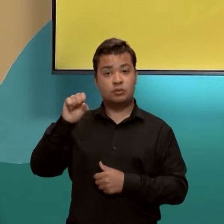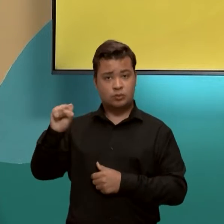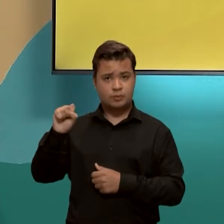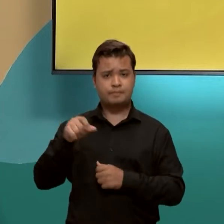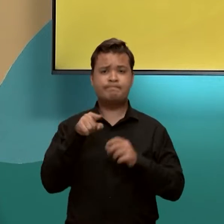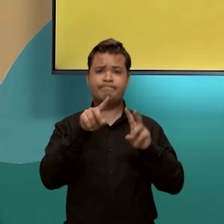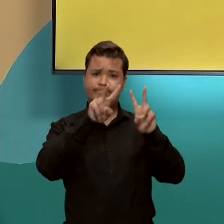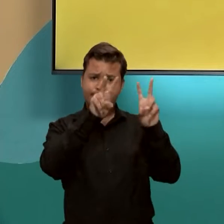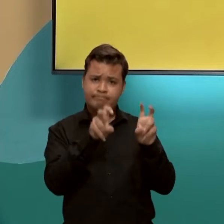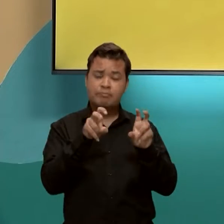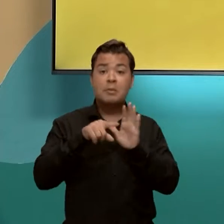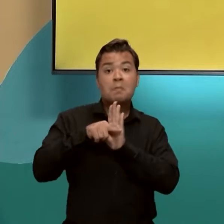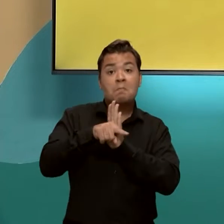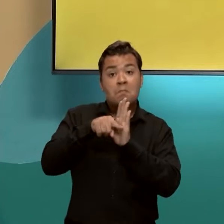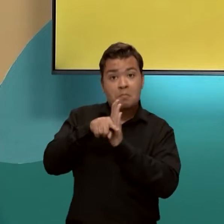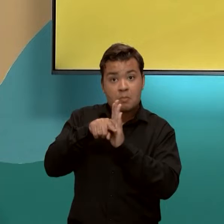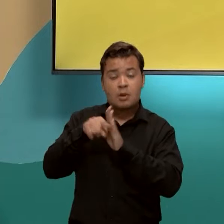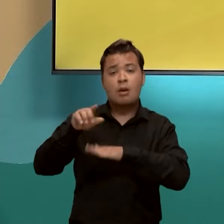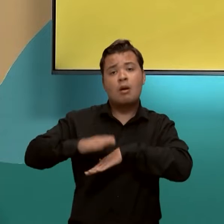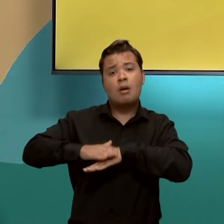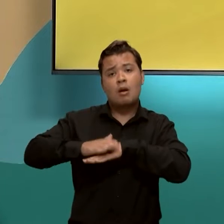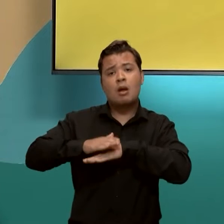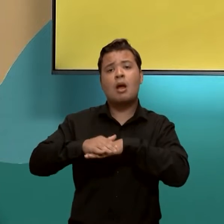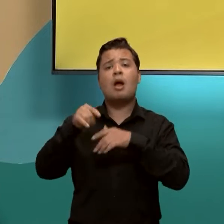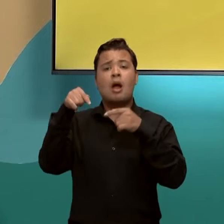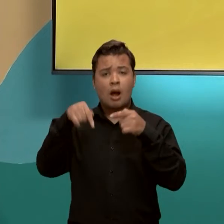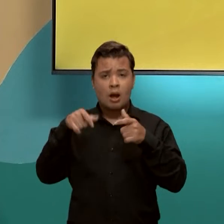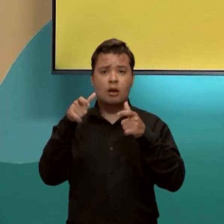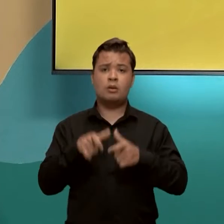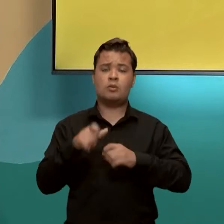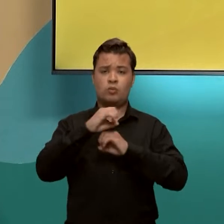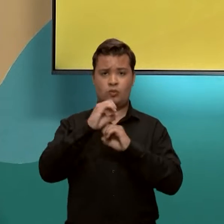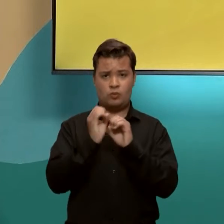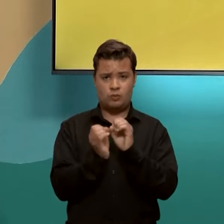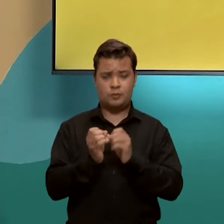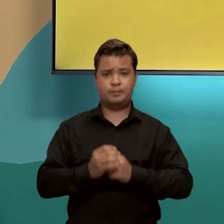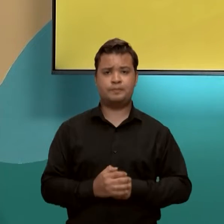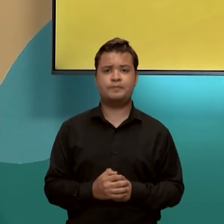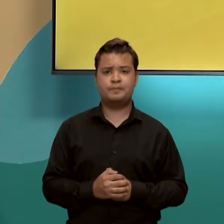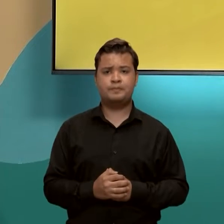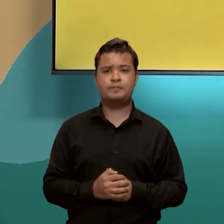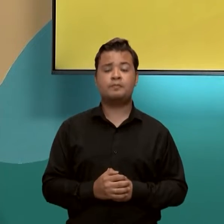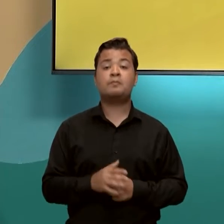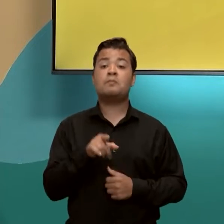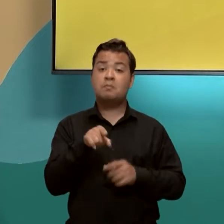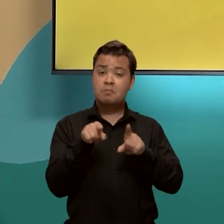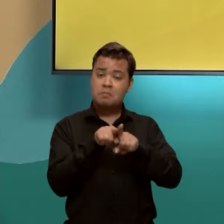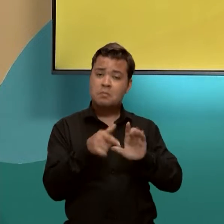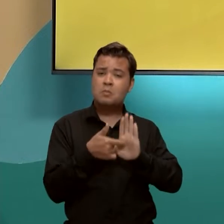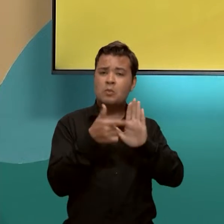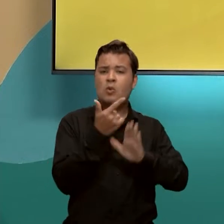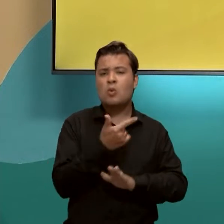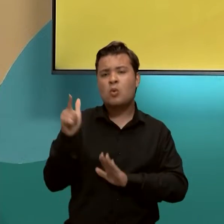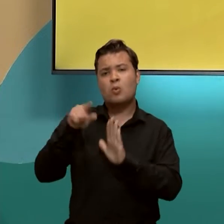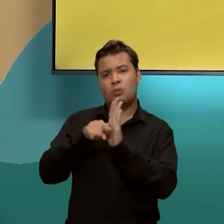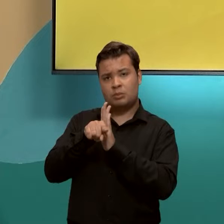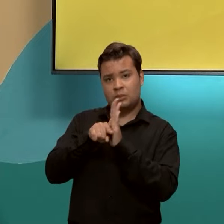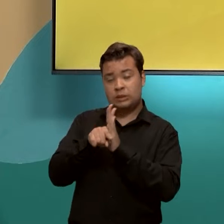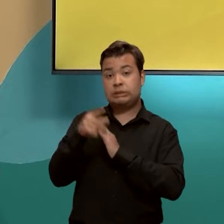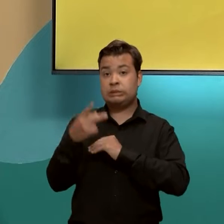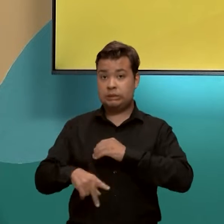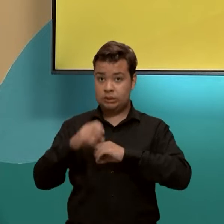foi tema de uma pesquisa desenvolvida na UFG. Você vai conhecer também outra pesquisa feita